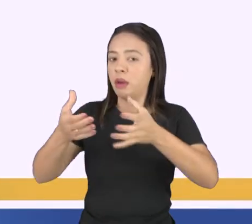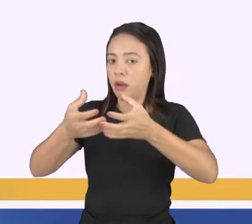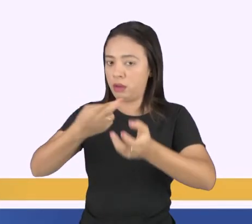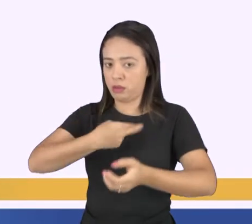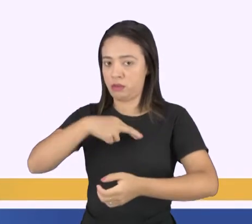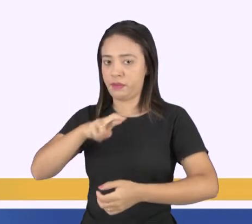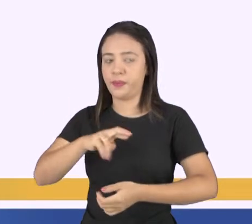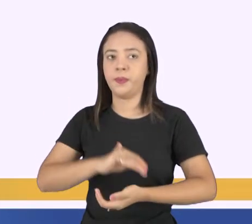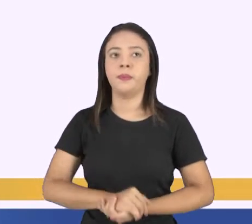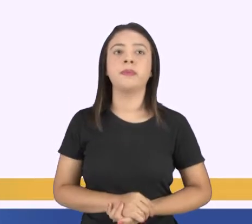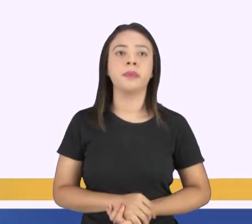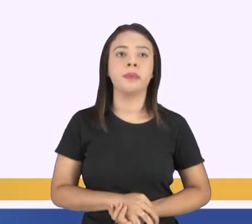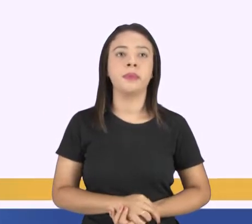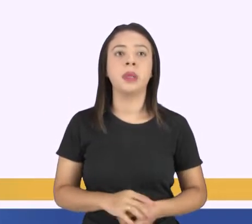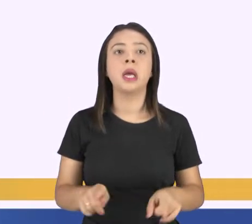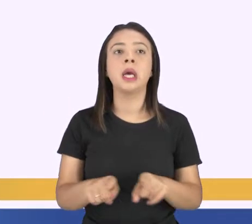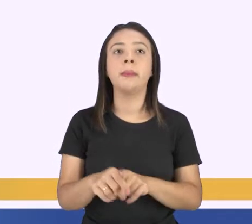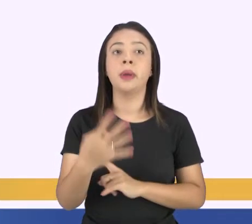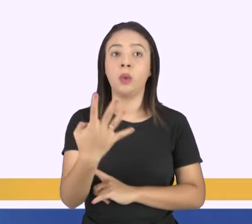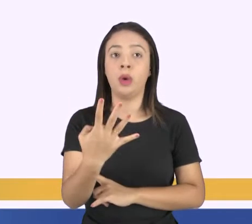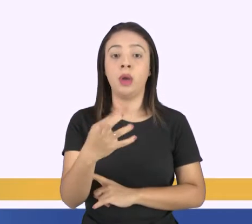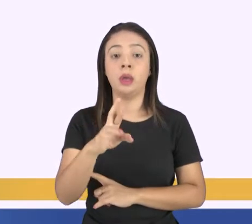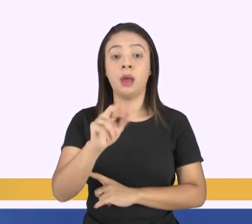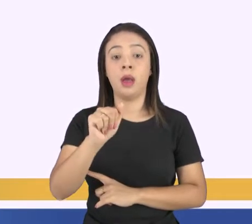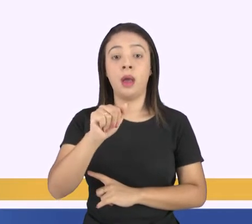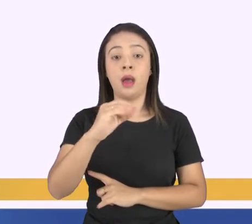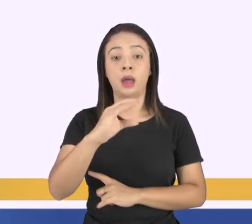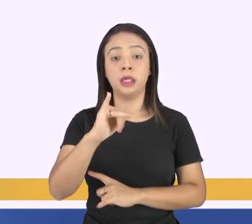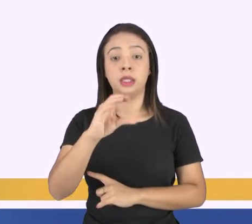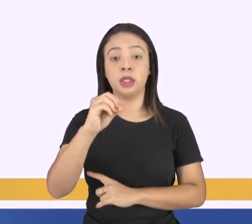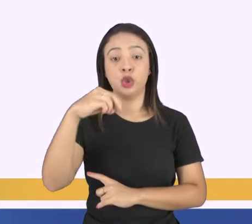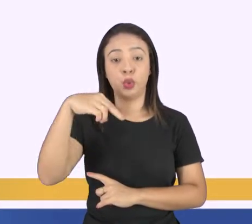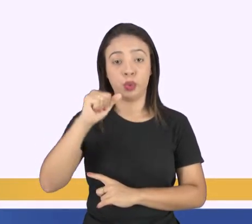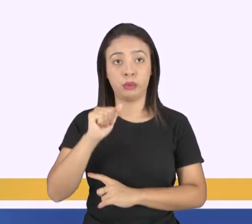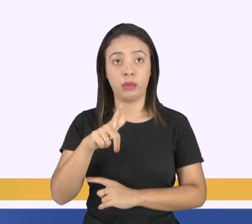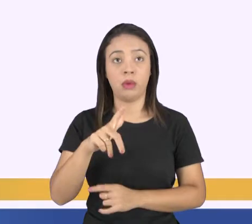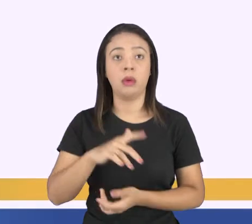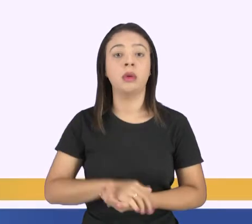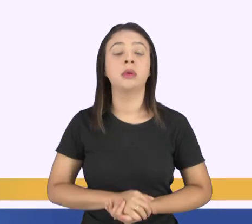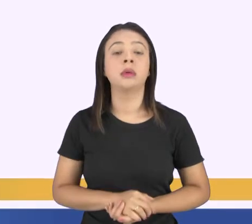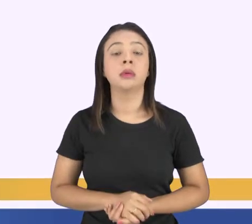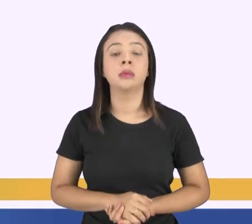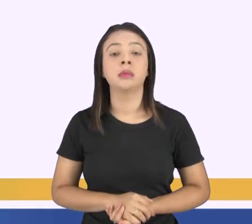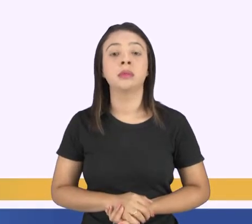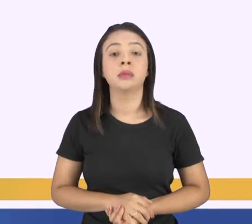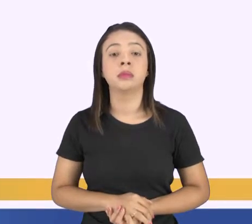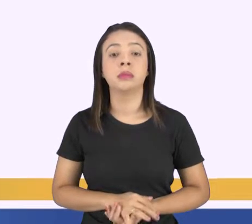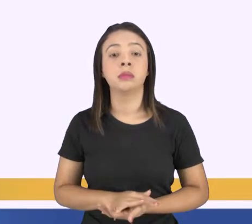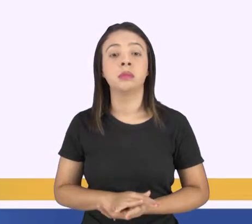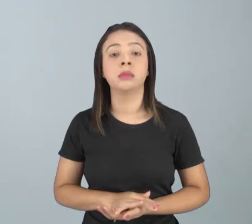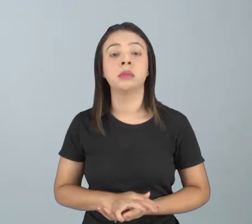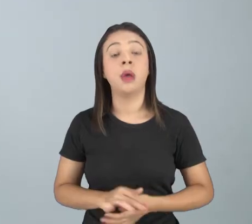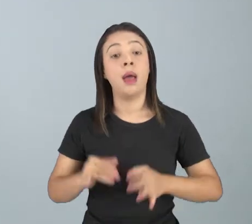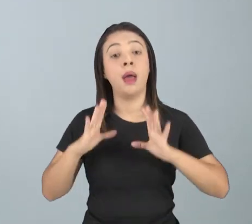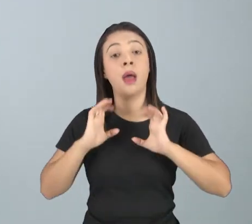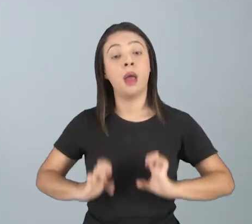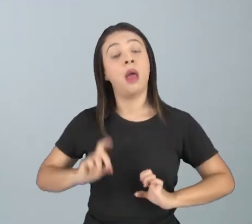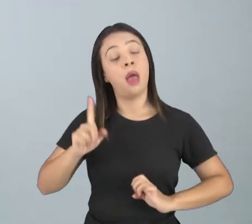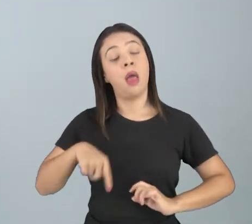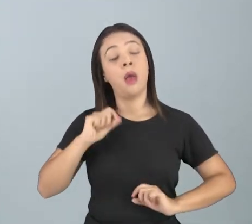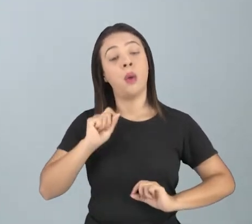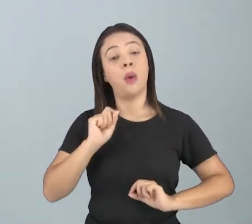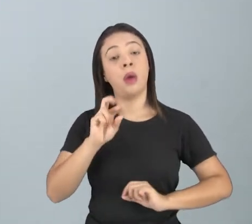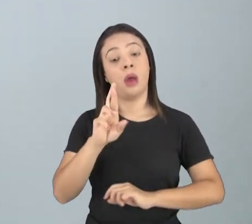4, racional, experimental, né? Então, o princípio ético, ele é racional, ele